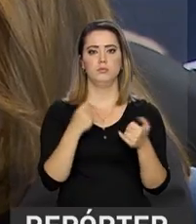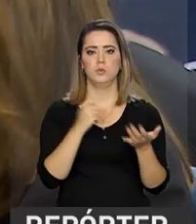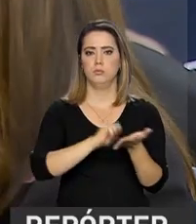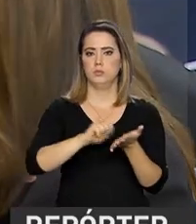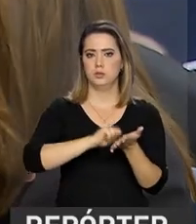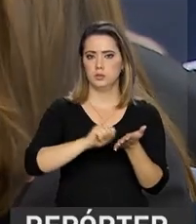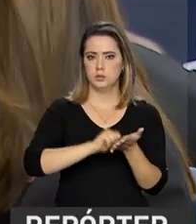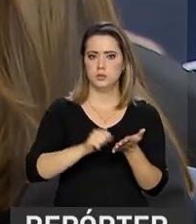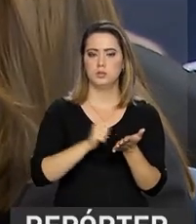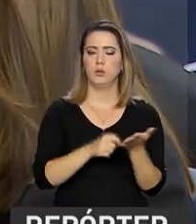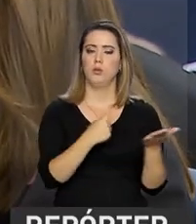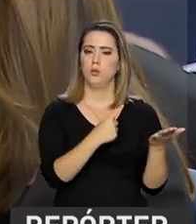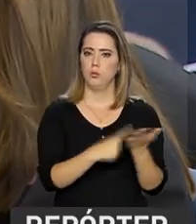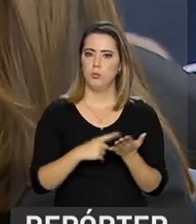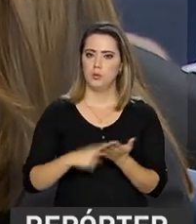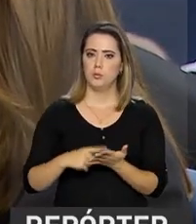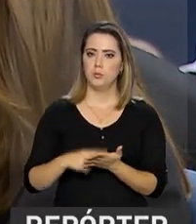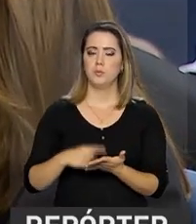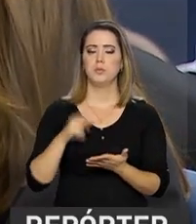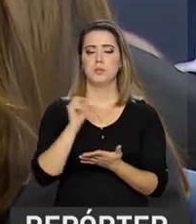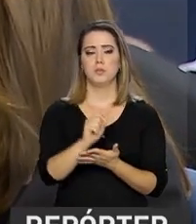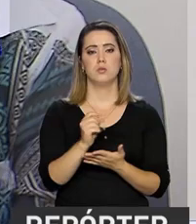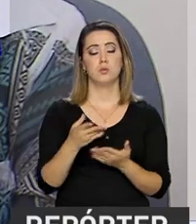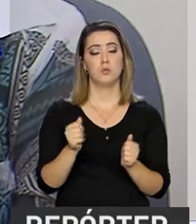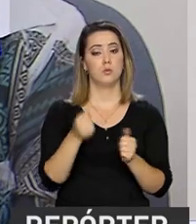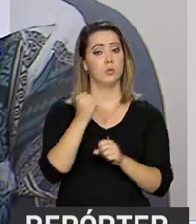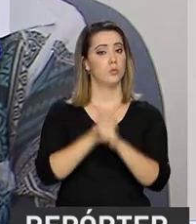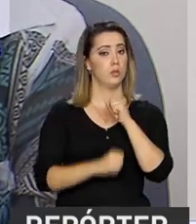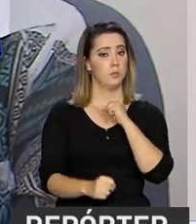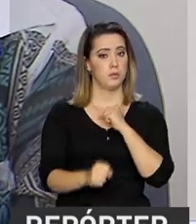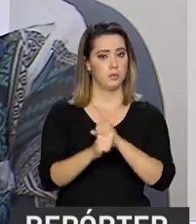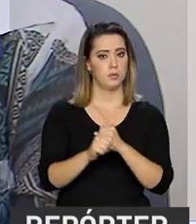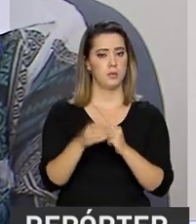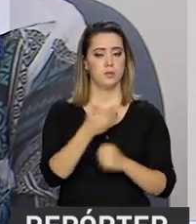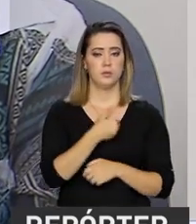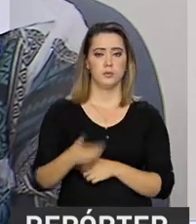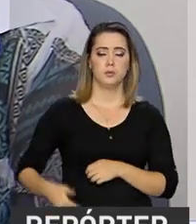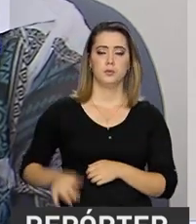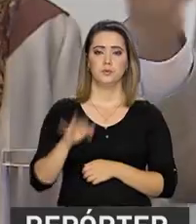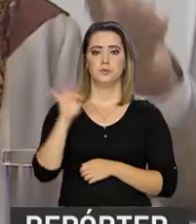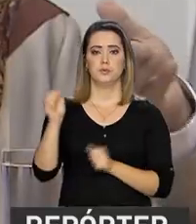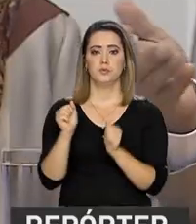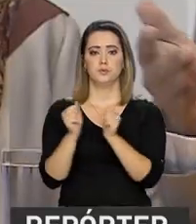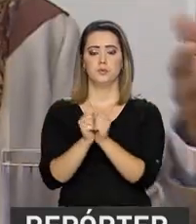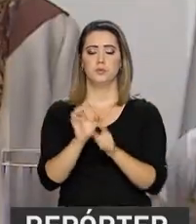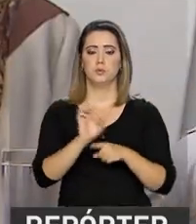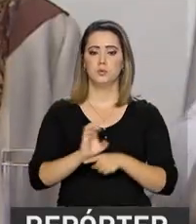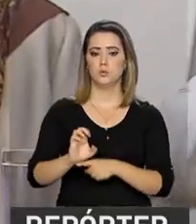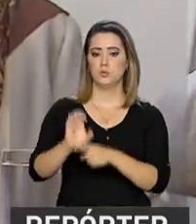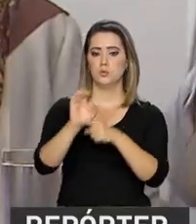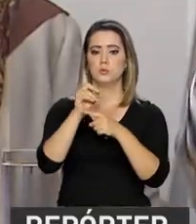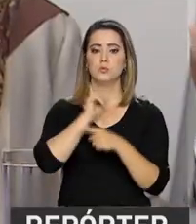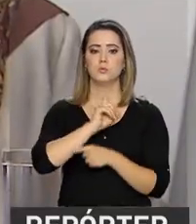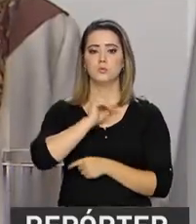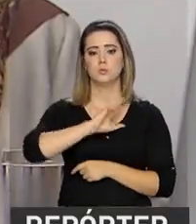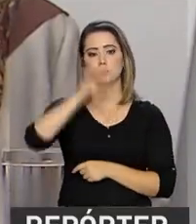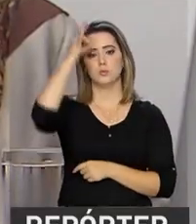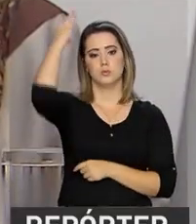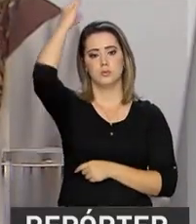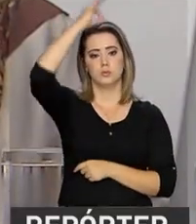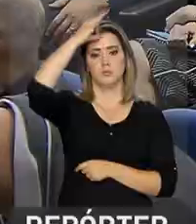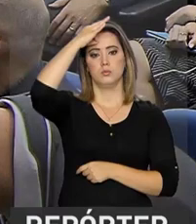transação e ajustamento de conduta firmado no ano passado entre o governo federal os estados de minas gerais e